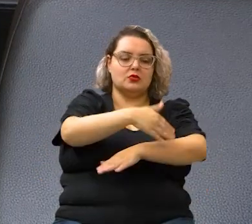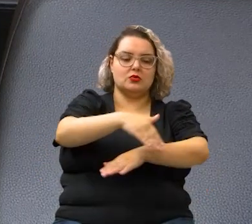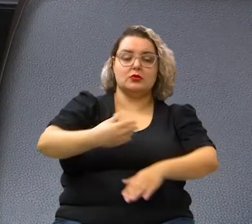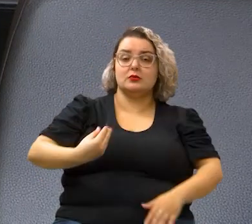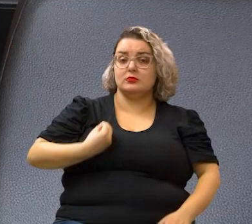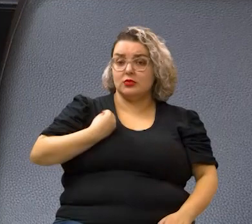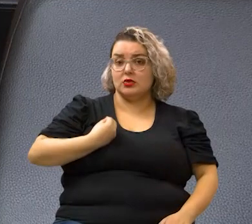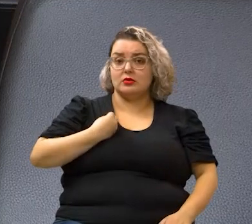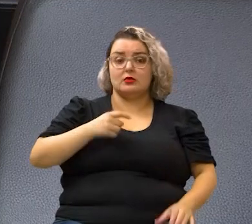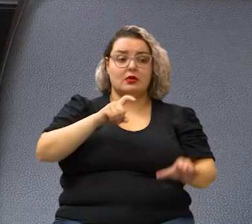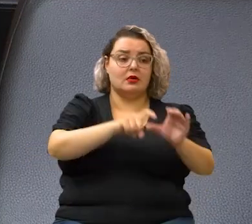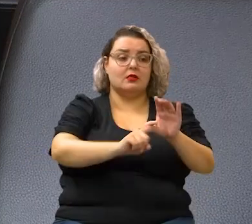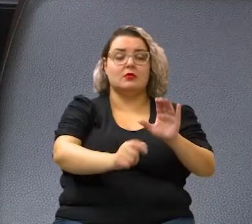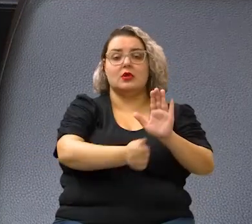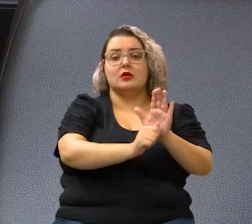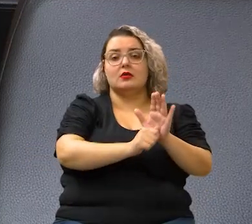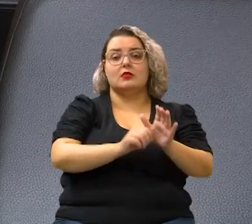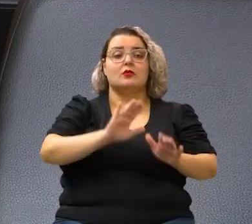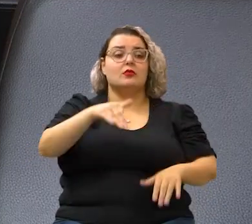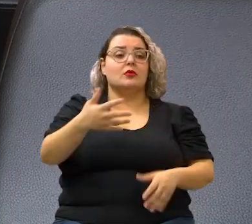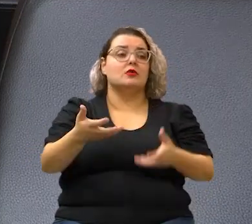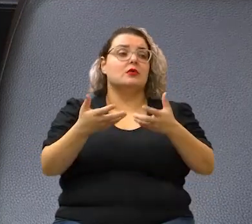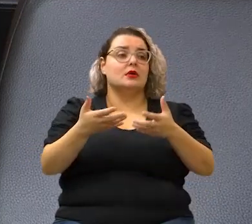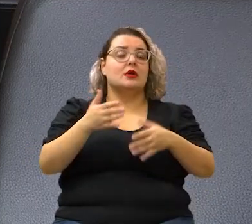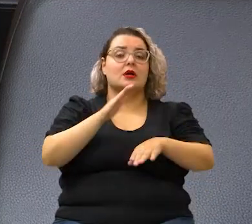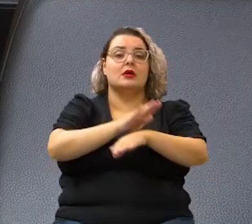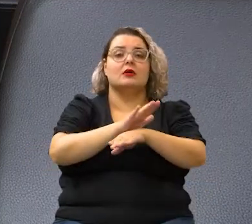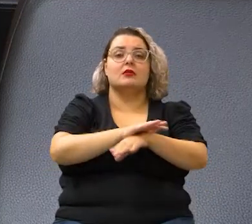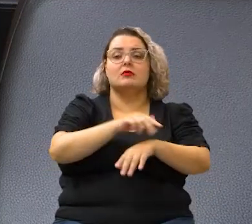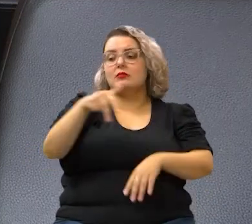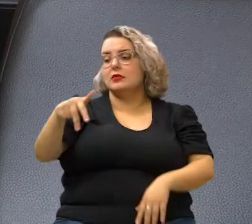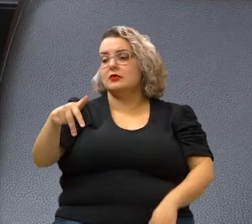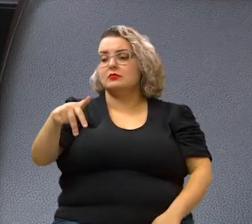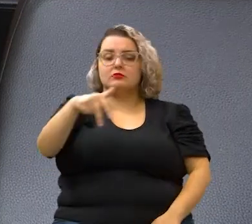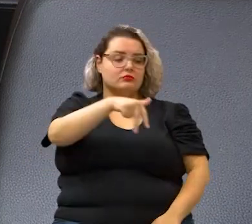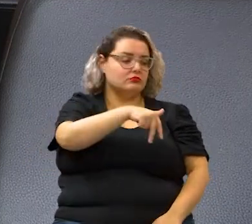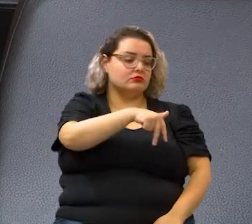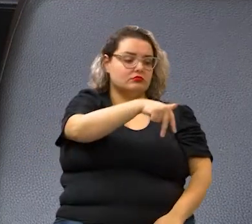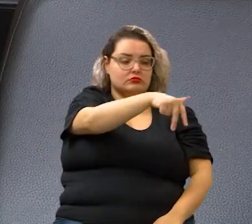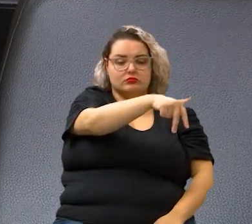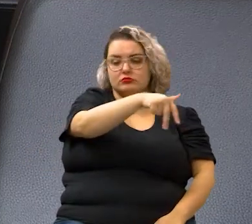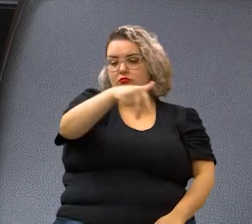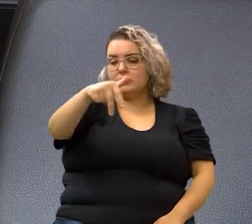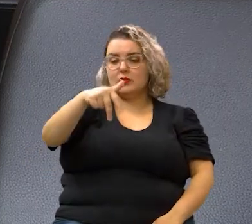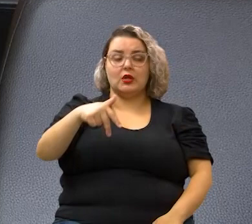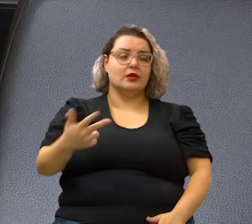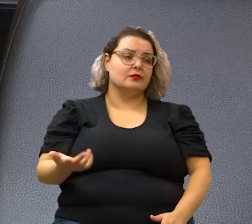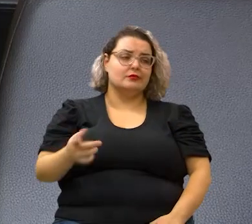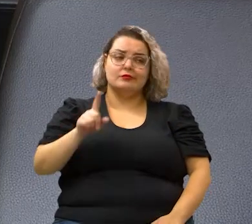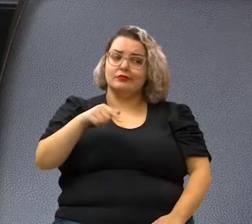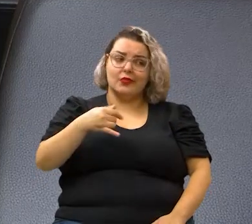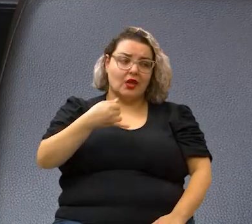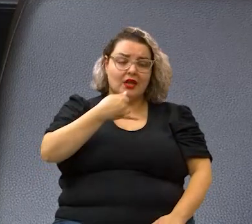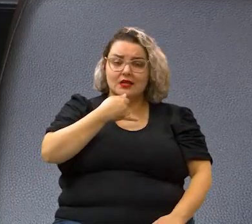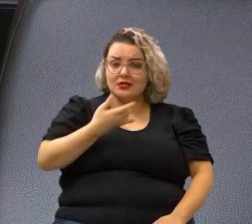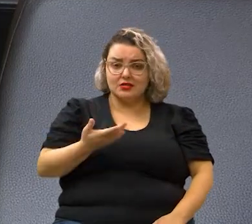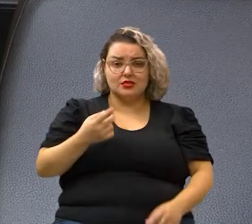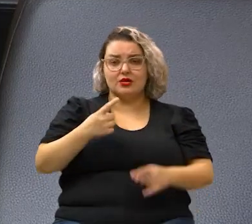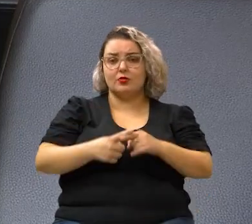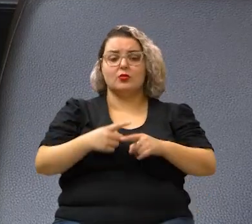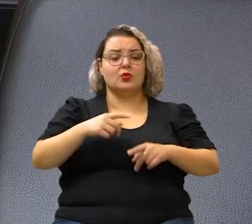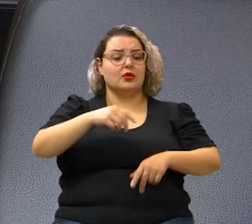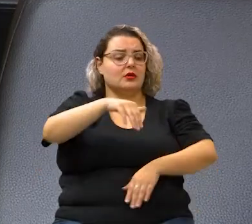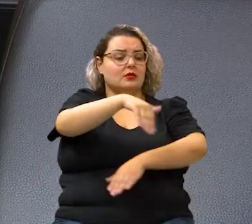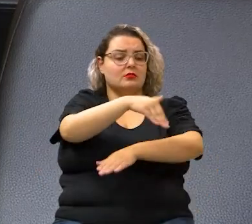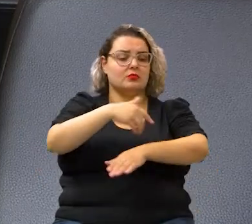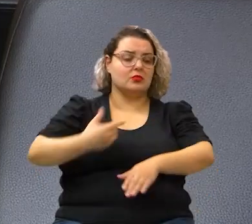situação de rua, que quando ele quer ajuda, ele tem que ficar perambulando para um lado e para o outro. E isso daí é triste,